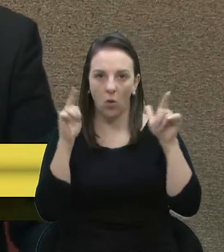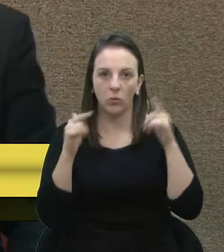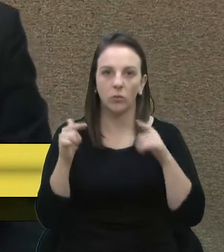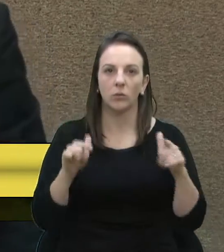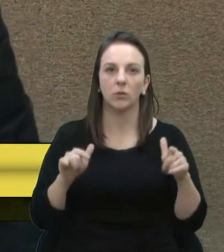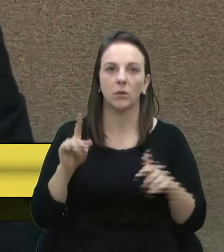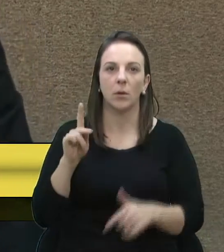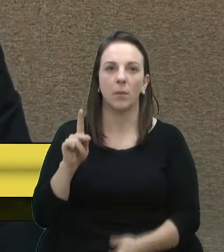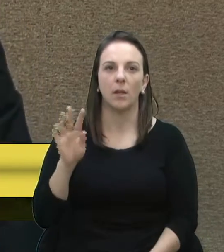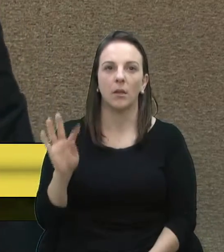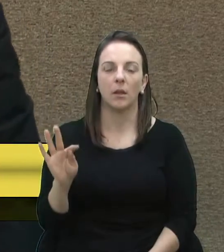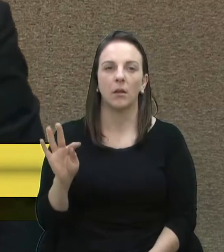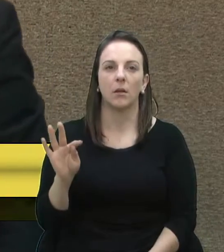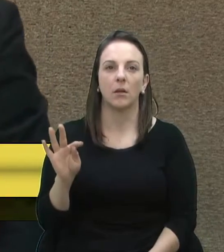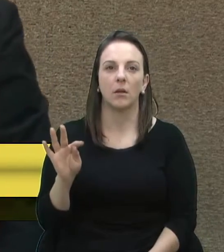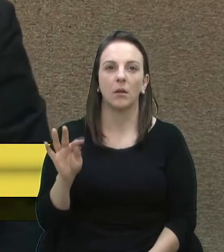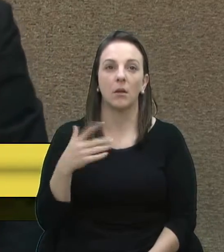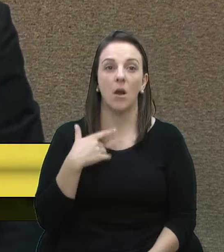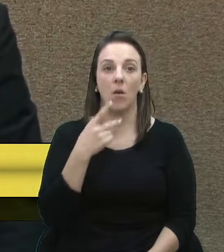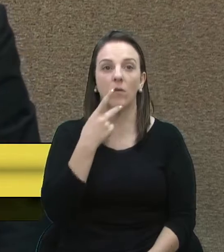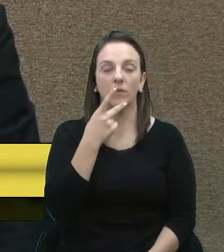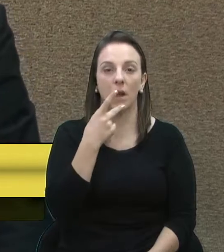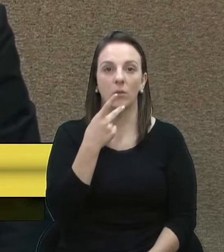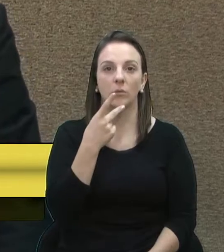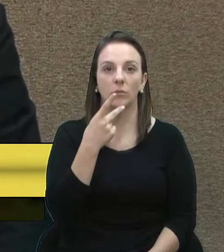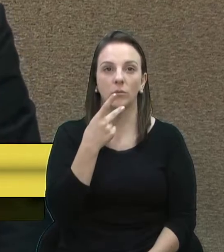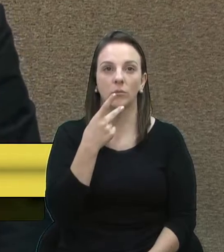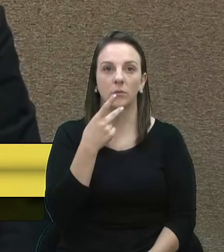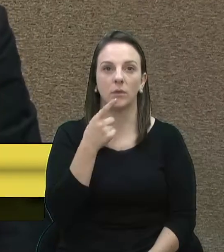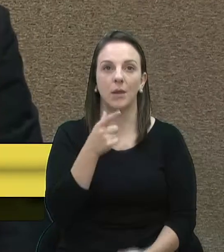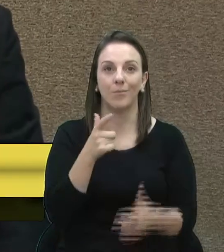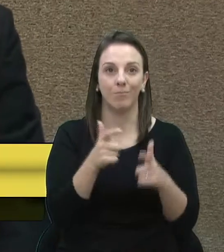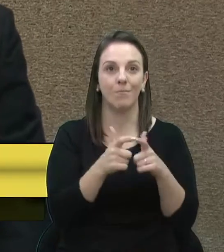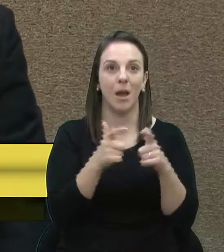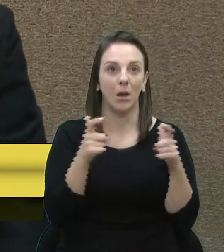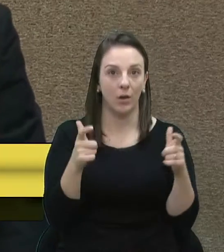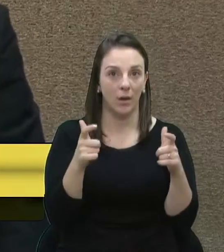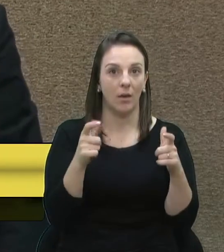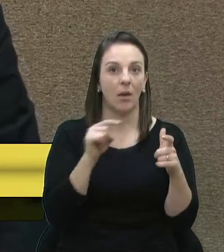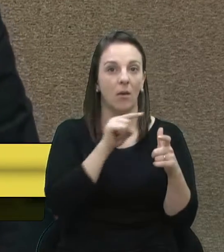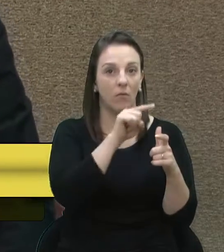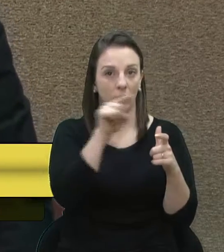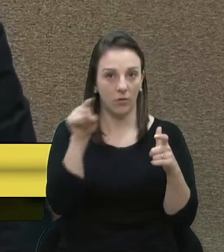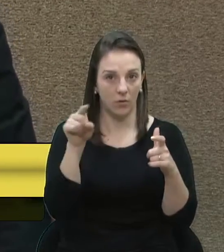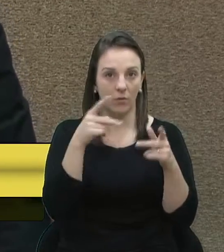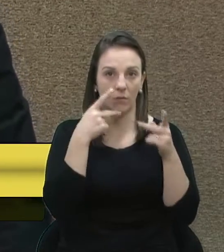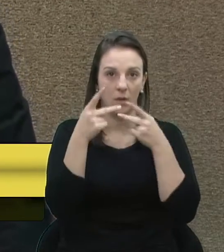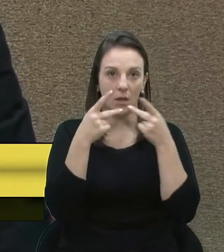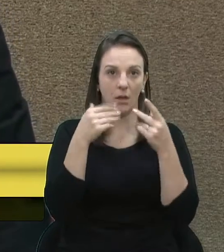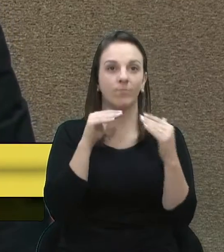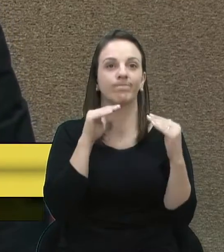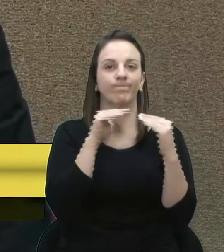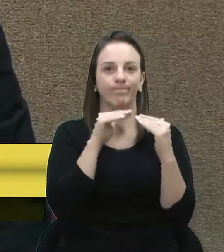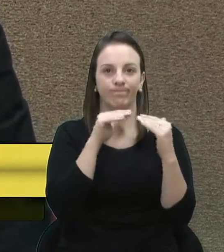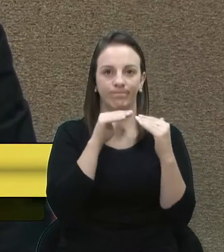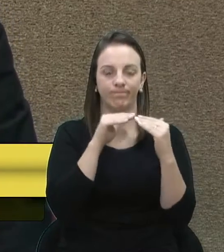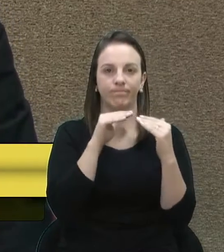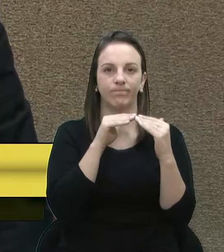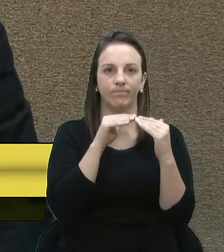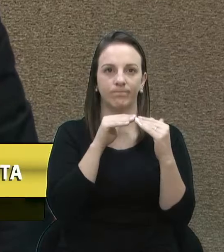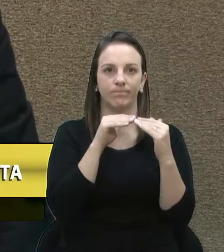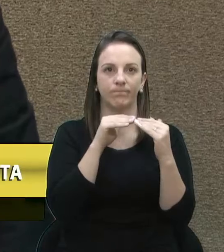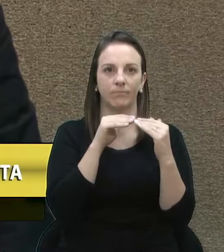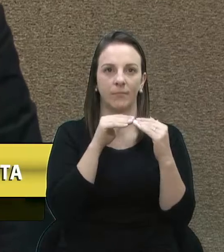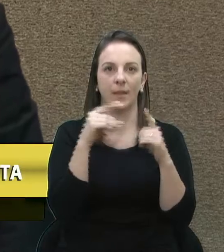PT. E digo assim que, em grande parte aí do que foi falado, eu concordo, compactuo,